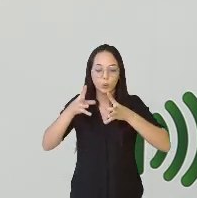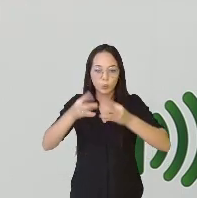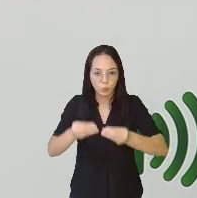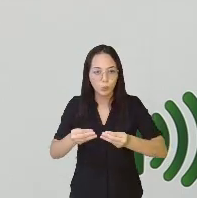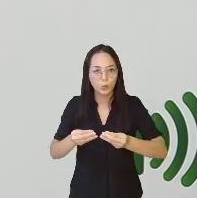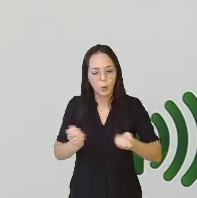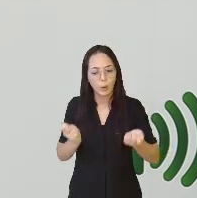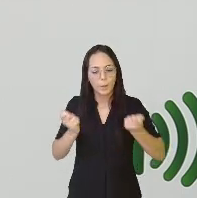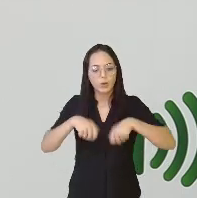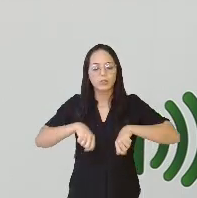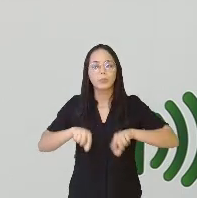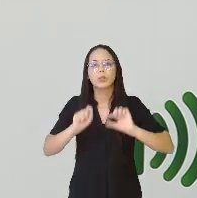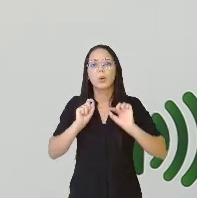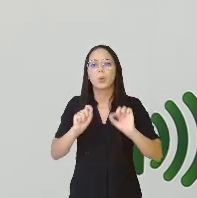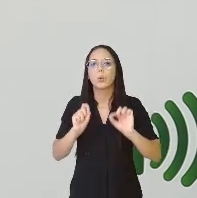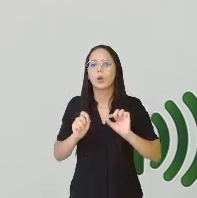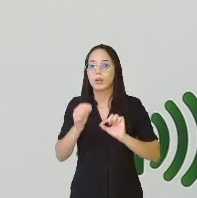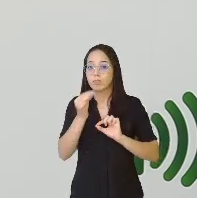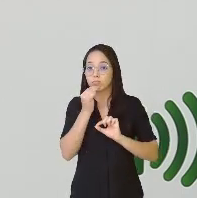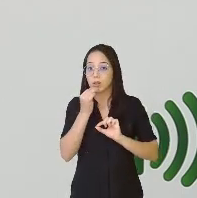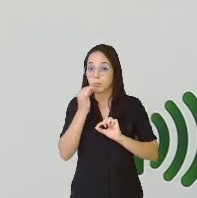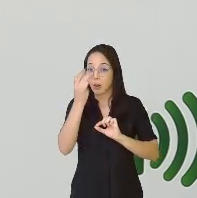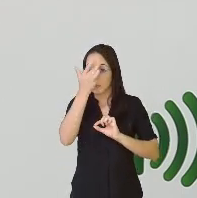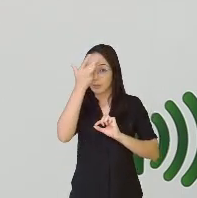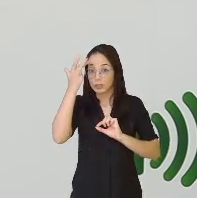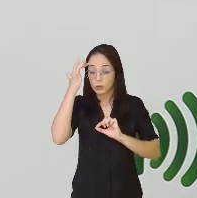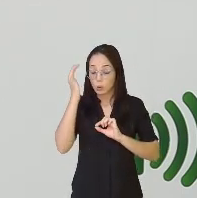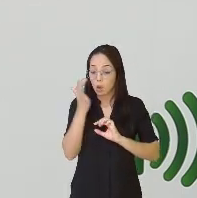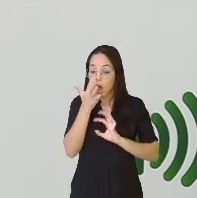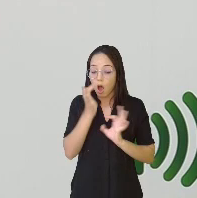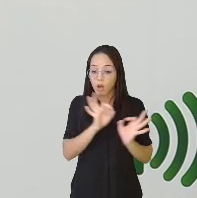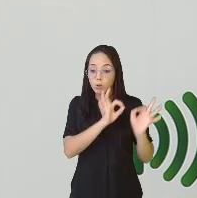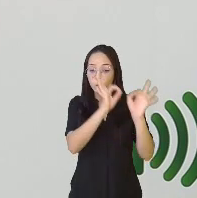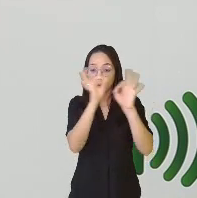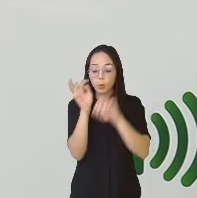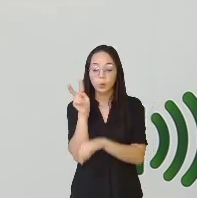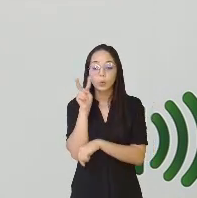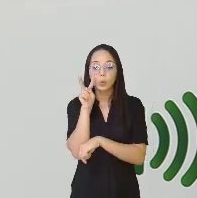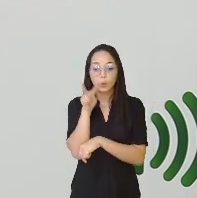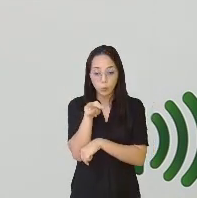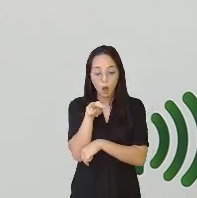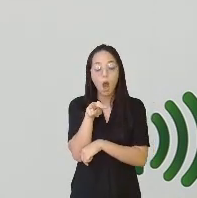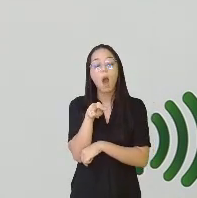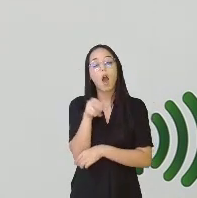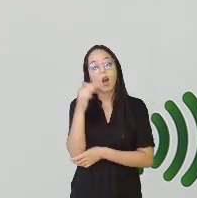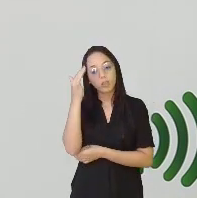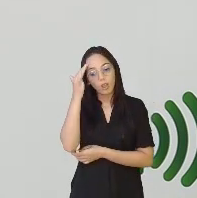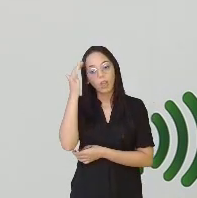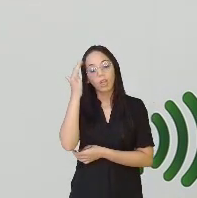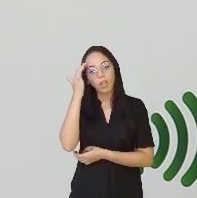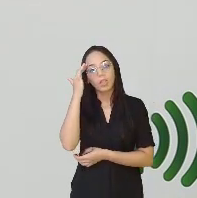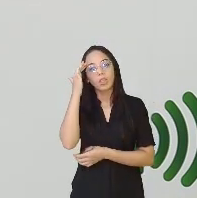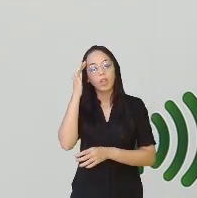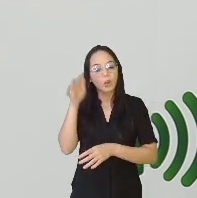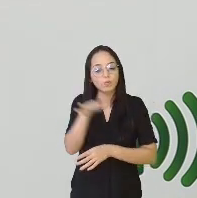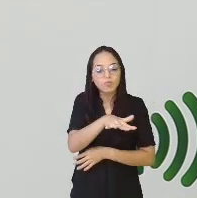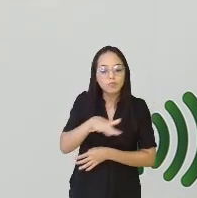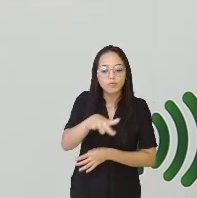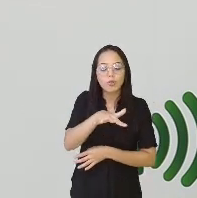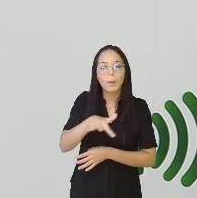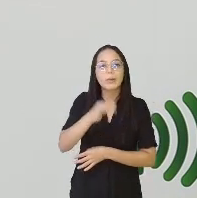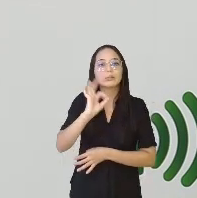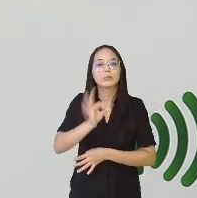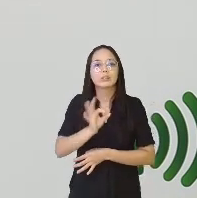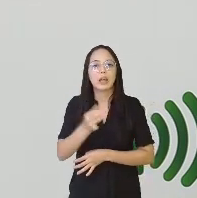isso possibilita que o telespectador, aquela pessoa que está ali assistindo, compreenda o espaço em que se